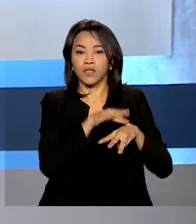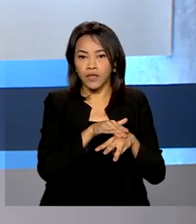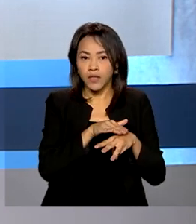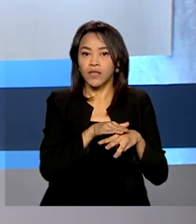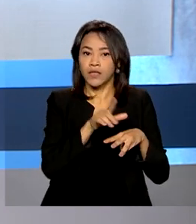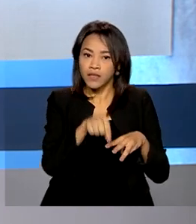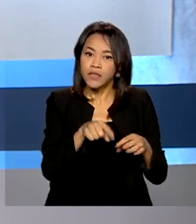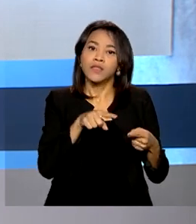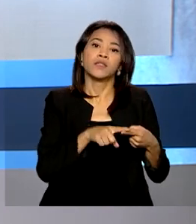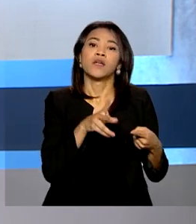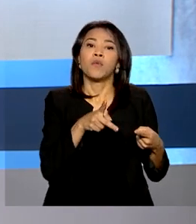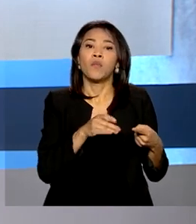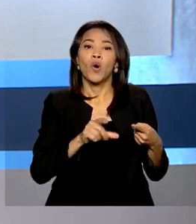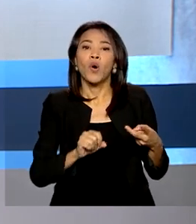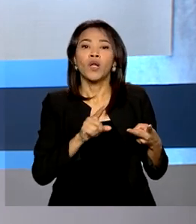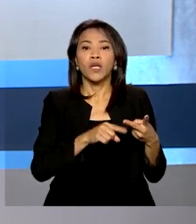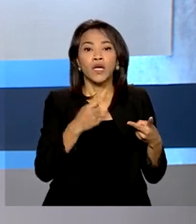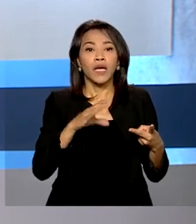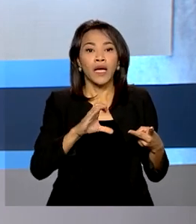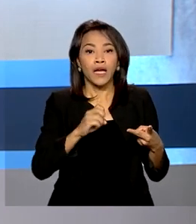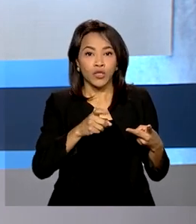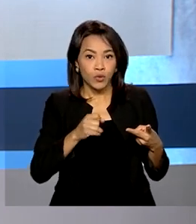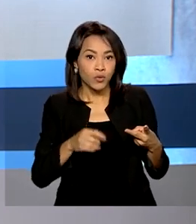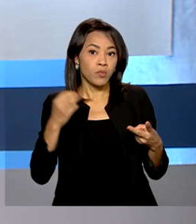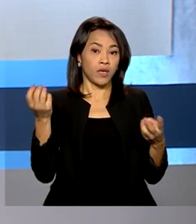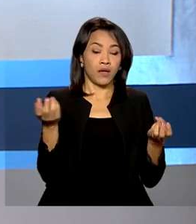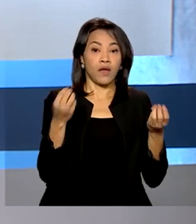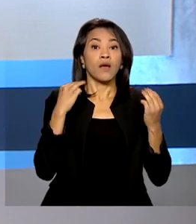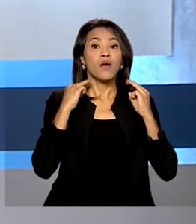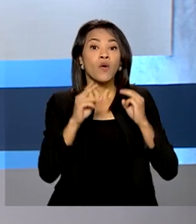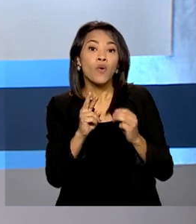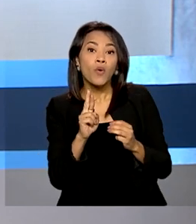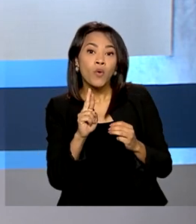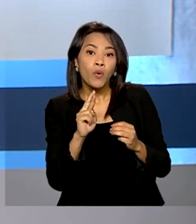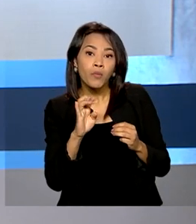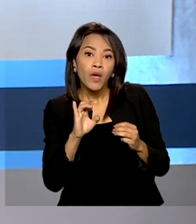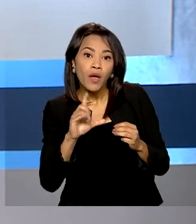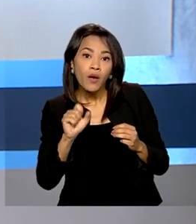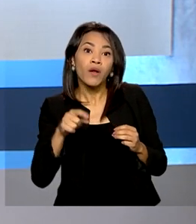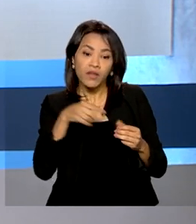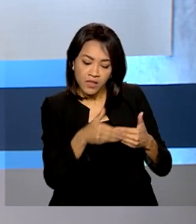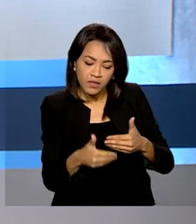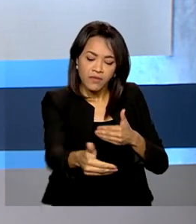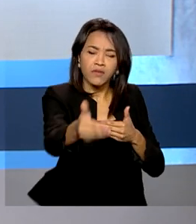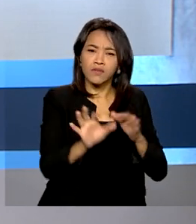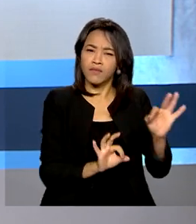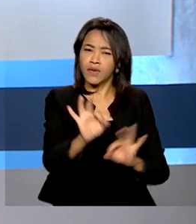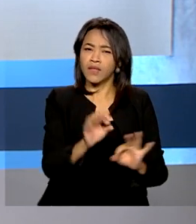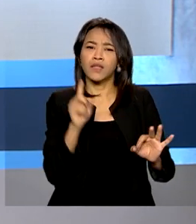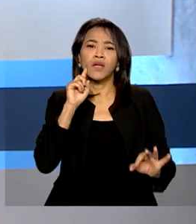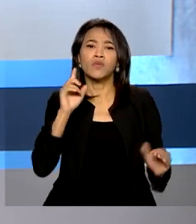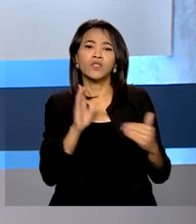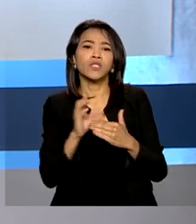pólio febre amarela covid-19 e influenza o plano de ação Segue até o dia dez de novembro de 2022